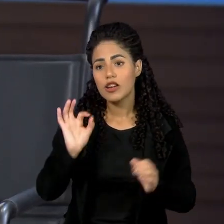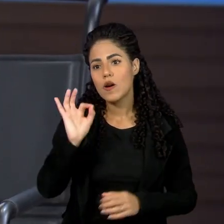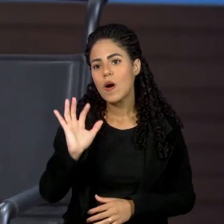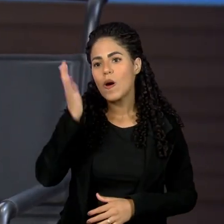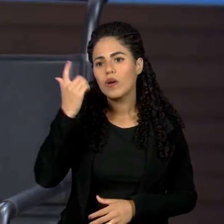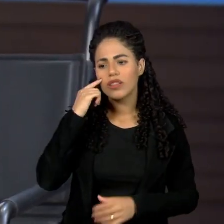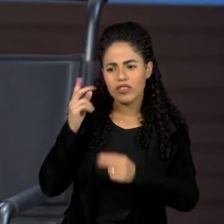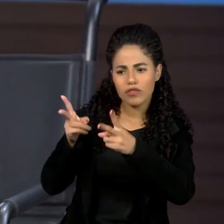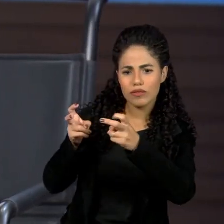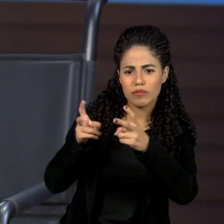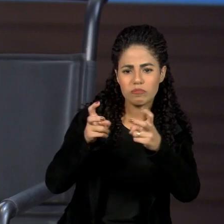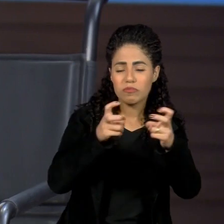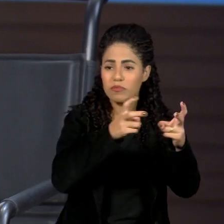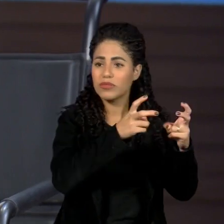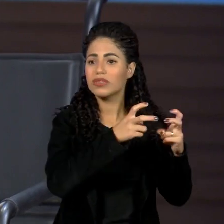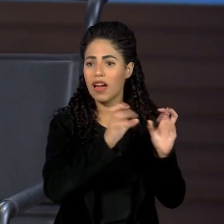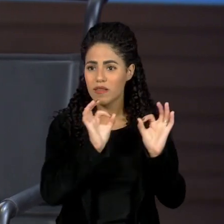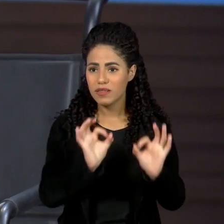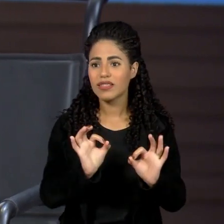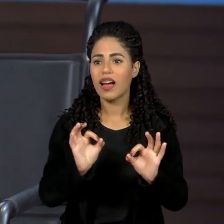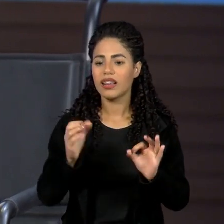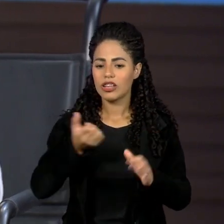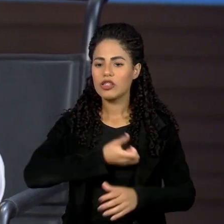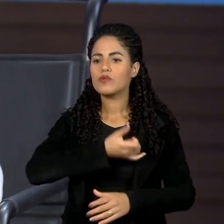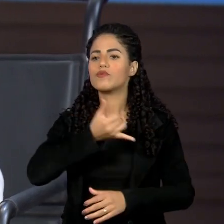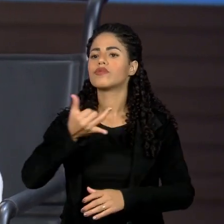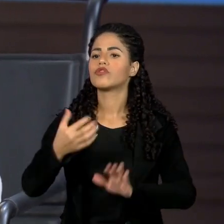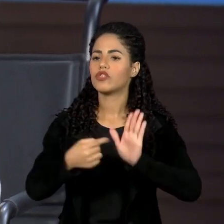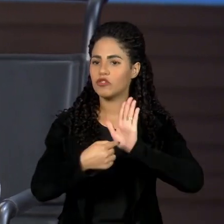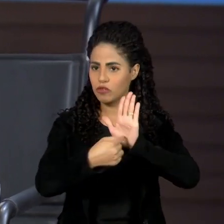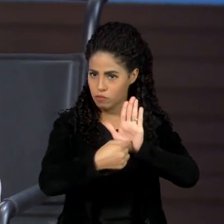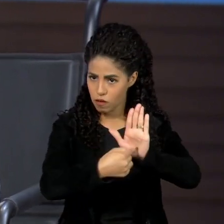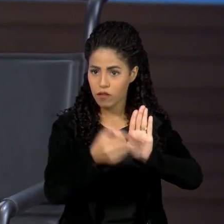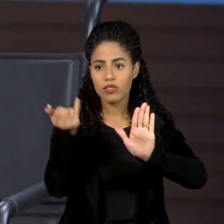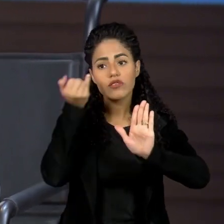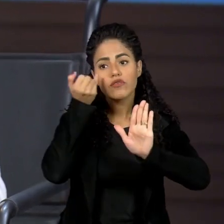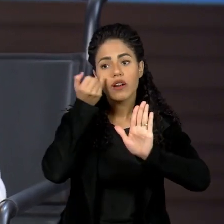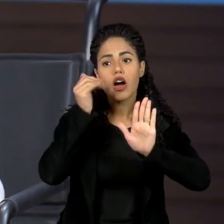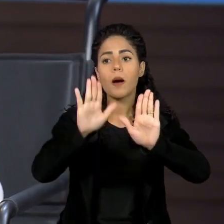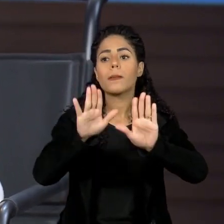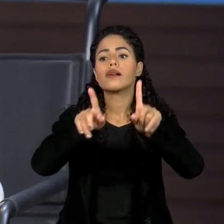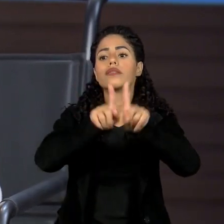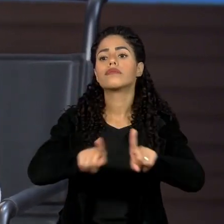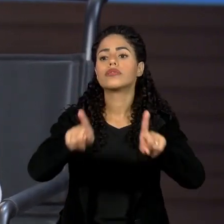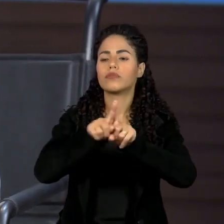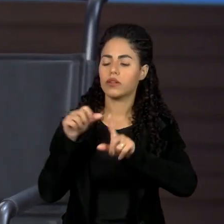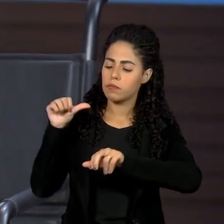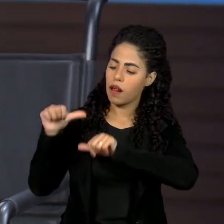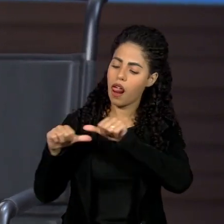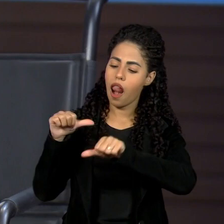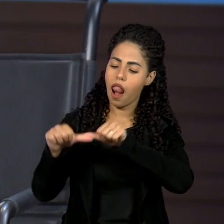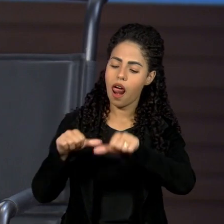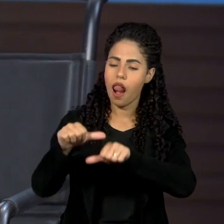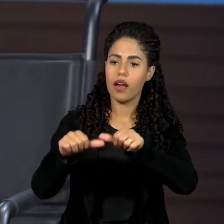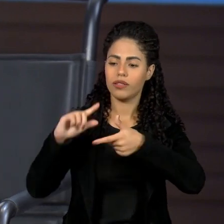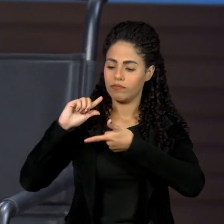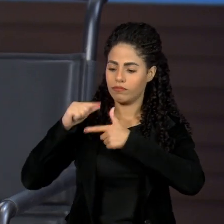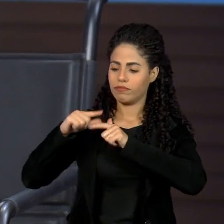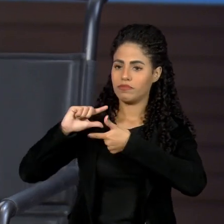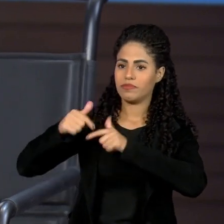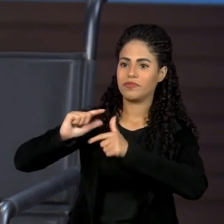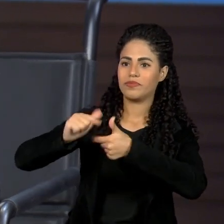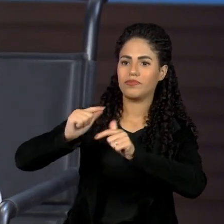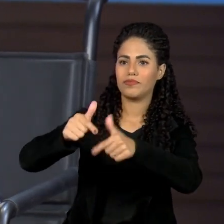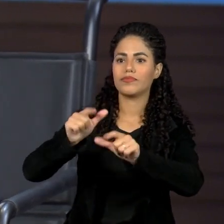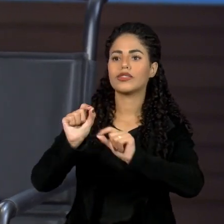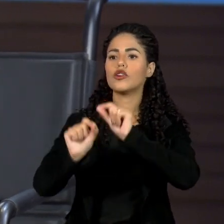gente observa dos números estatísticos. Mas, ao mesmo tempo, uma manutenção das tradições discursivas, né? O